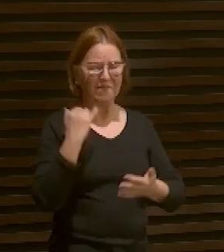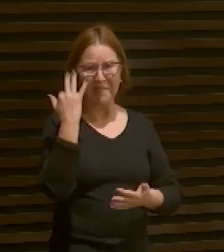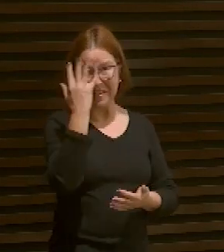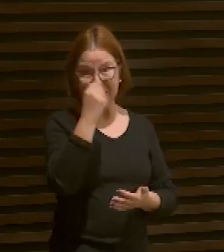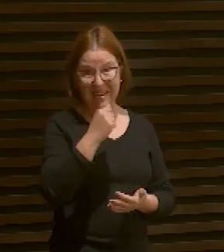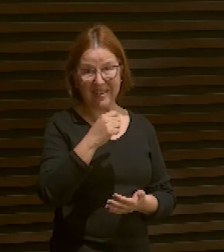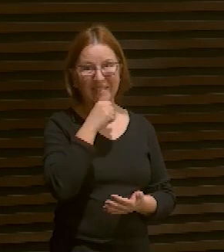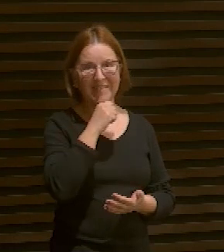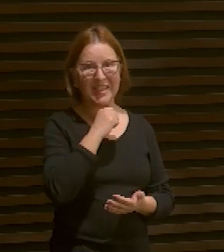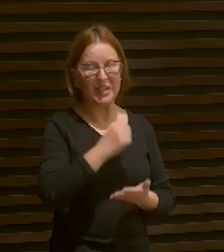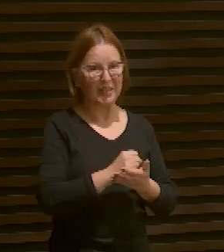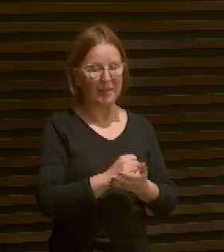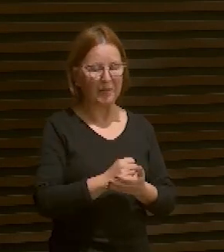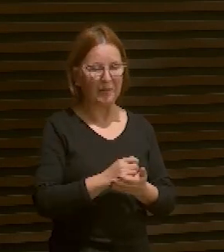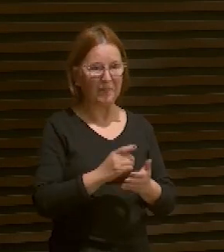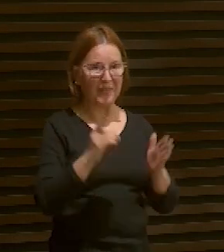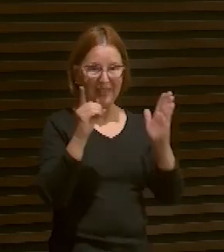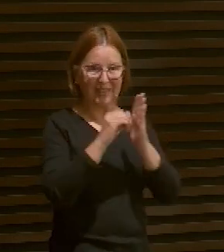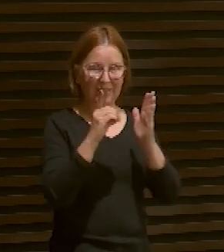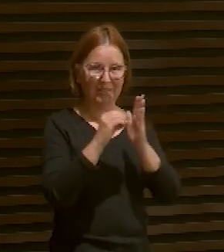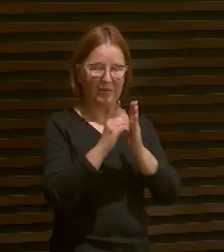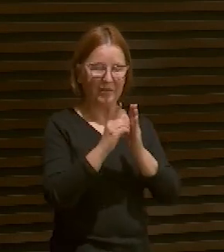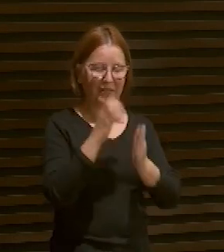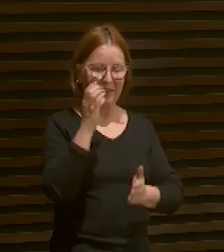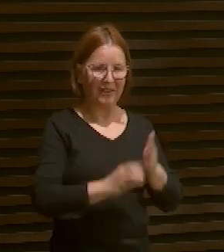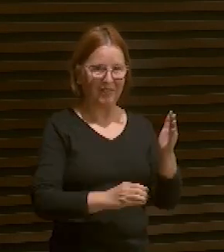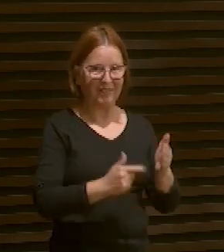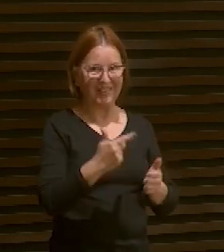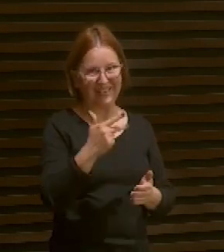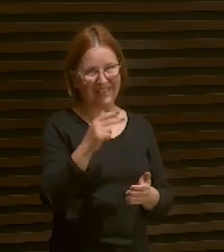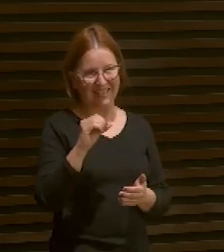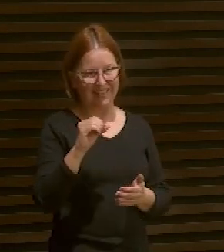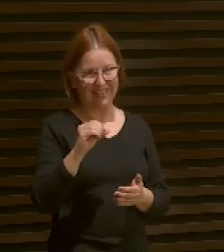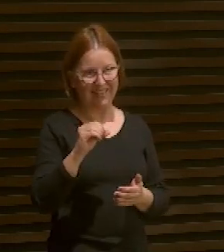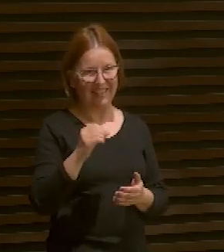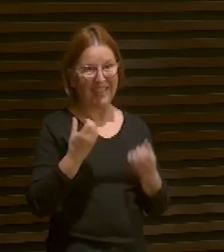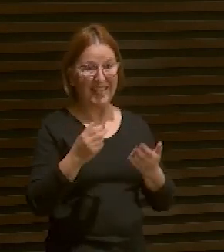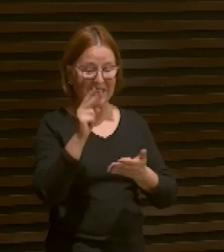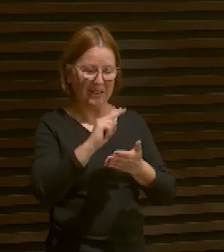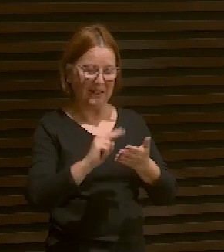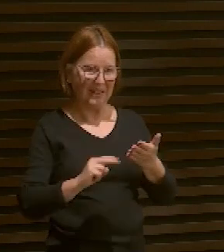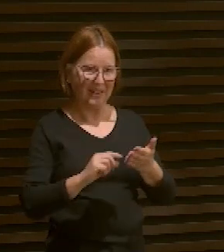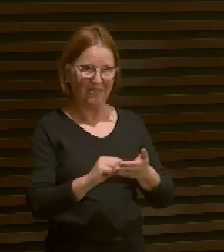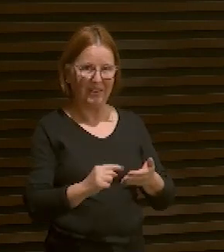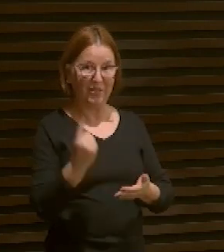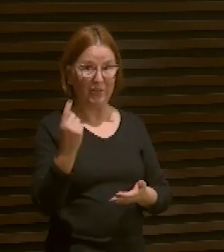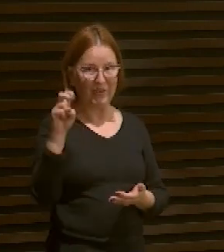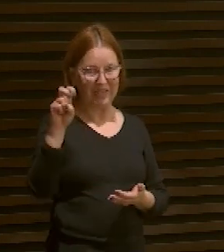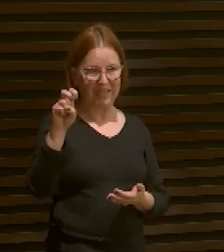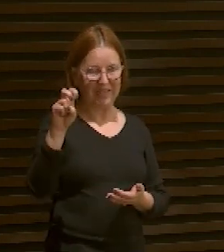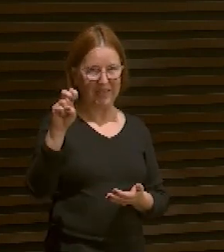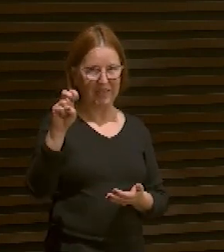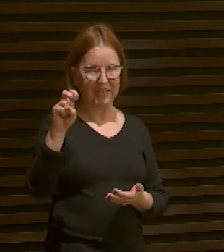Velho Testamento, que está em Deuteronômio, capítulo 30. E eu gostaria de ler com os irmãos os versos 15